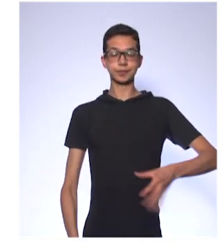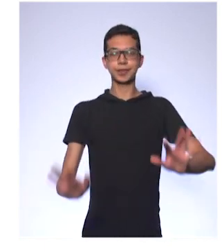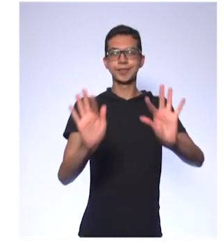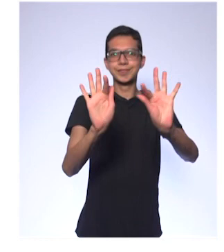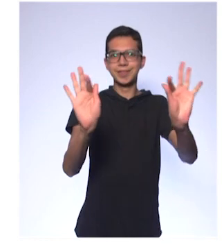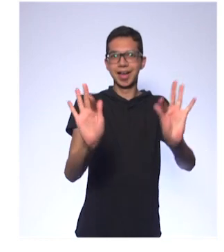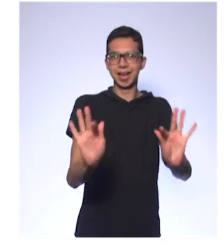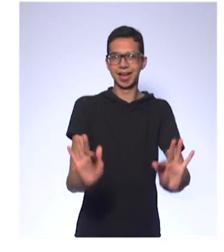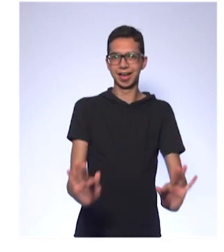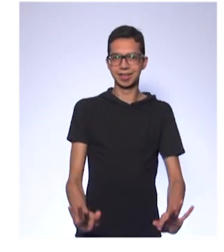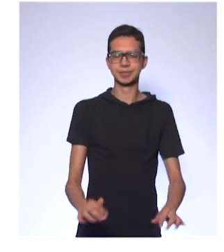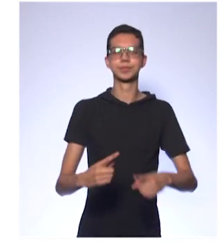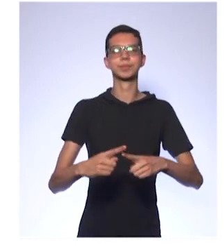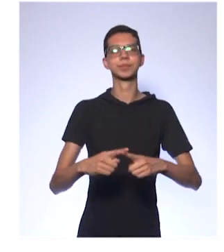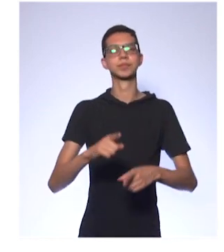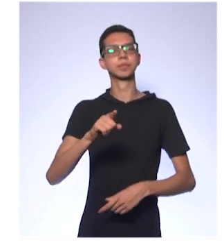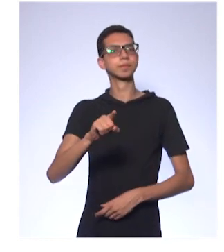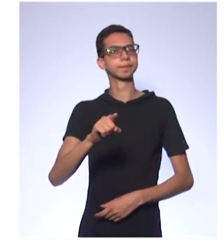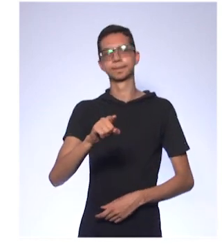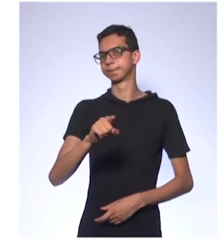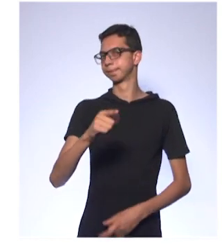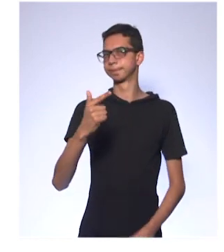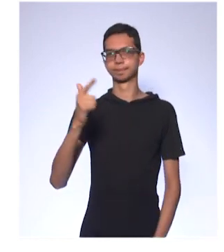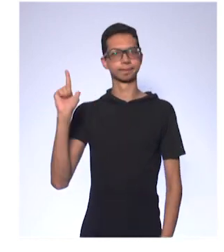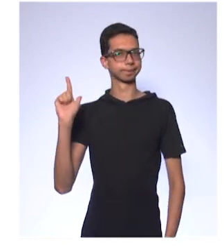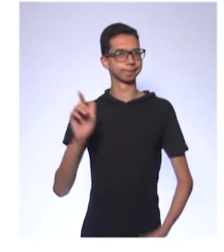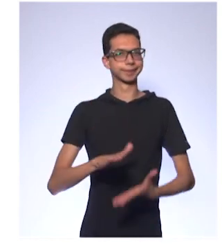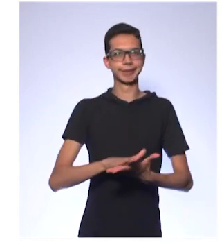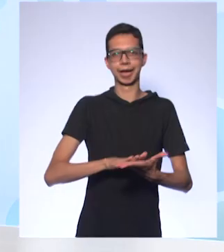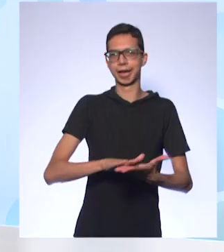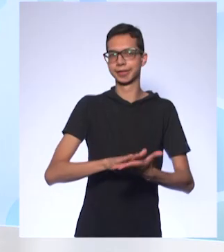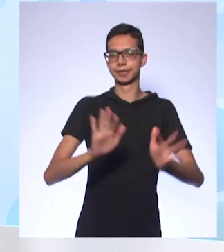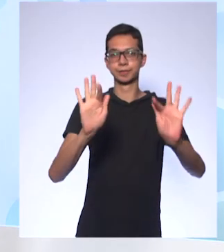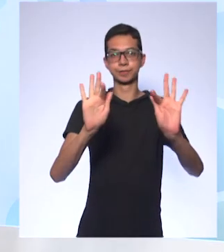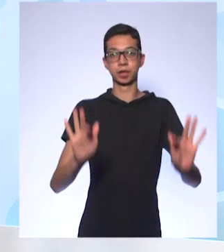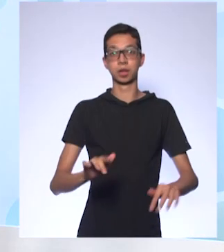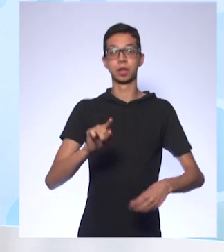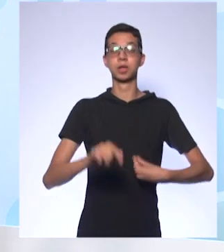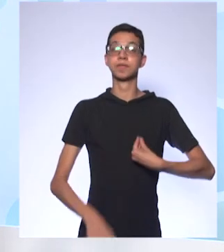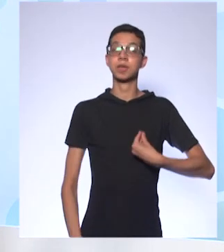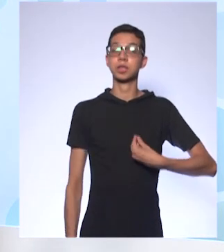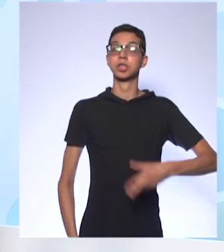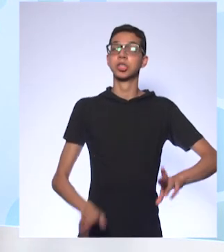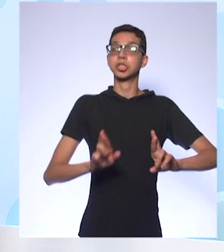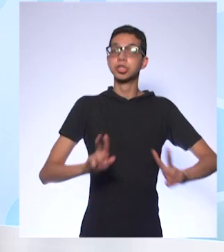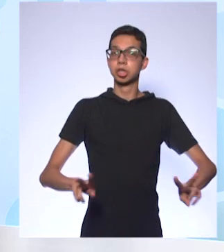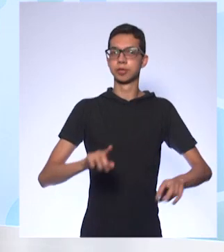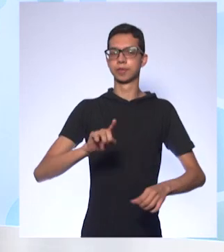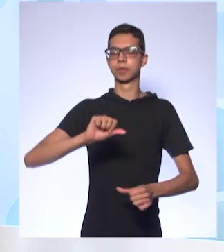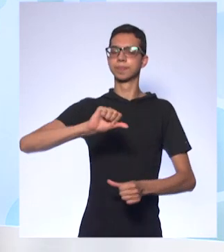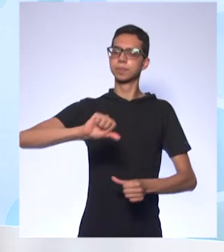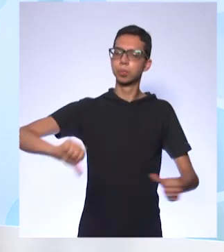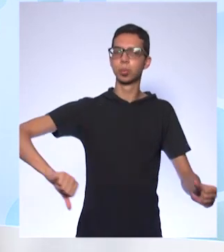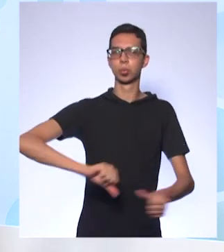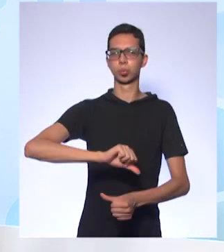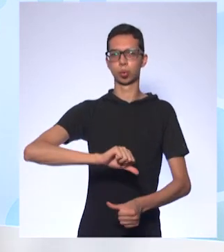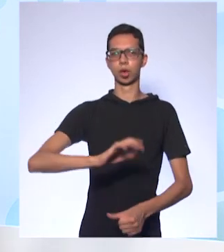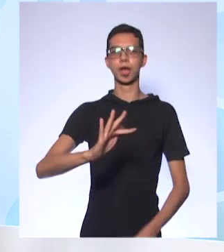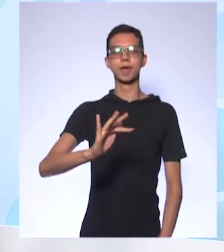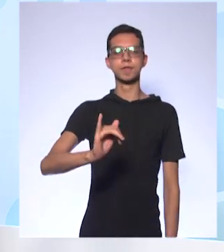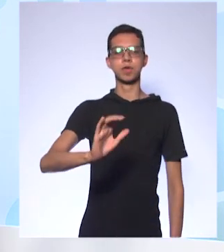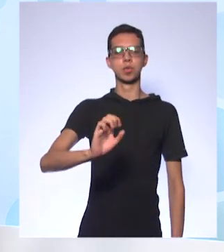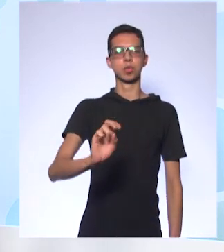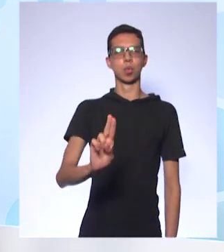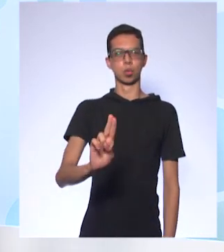porque você não estava feliz, né? Você estava em outro estado e você ficou feliz. Quer dizer,